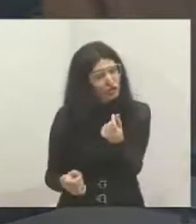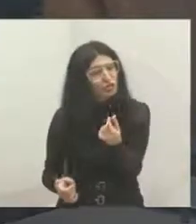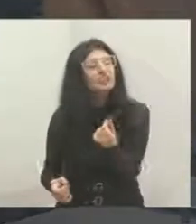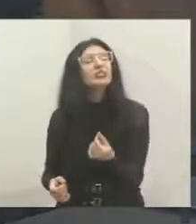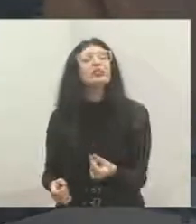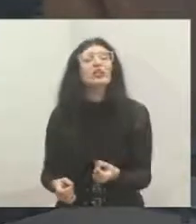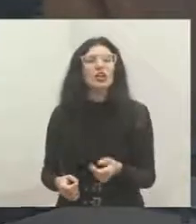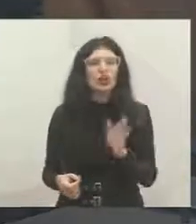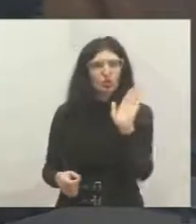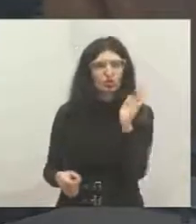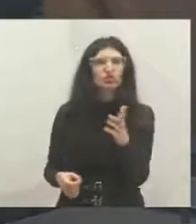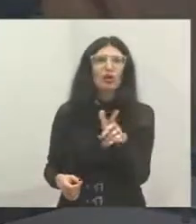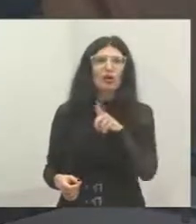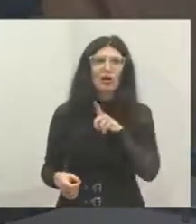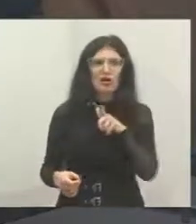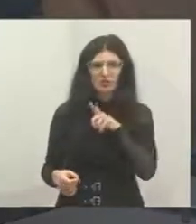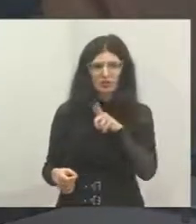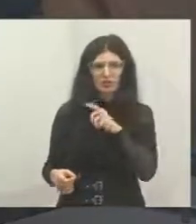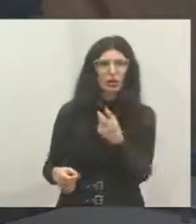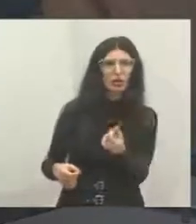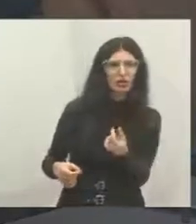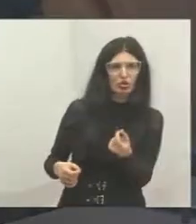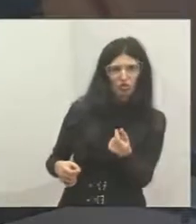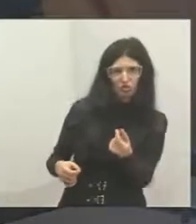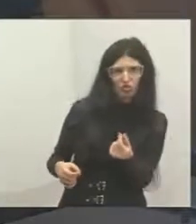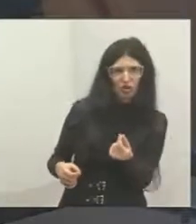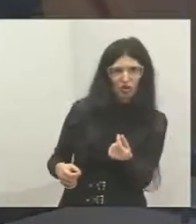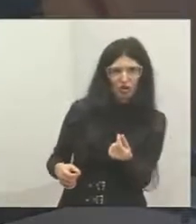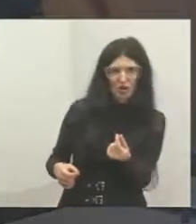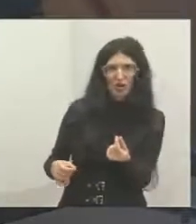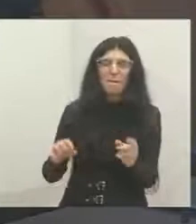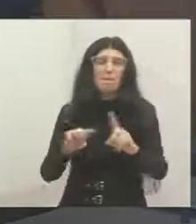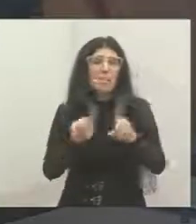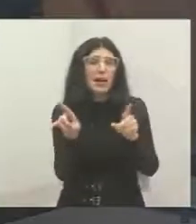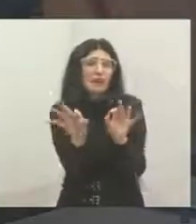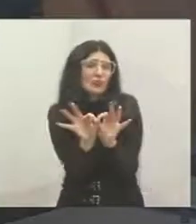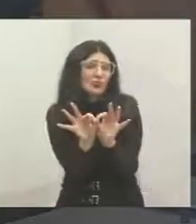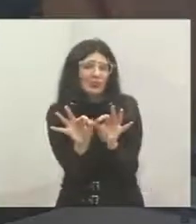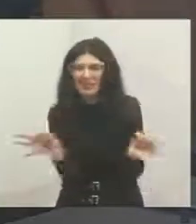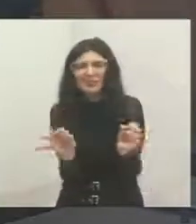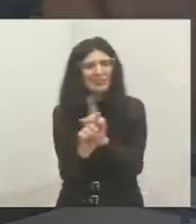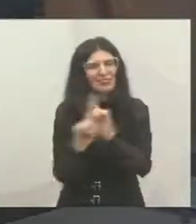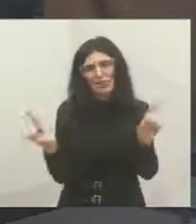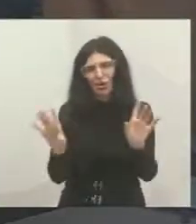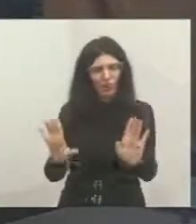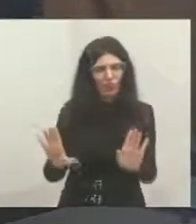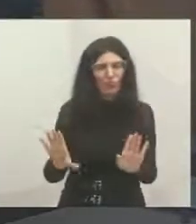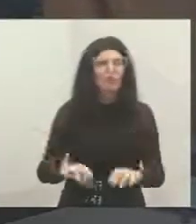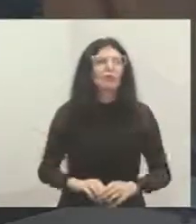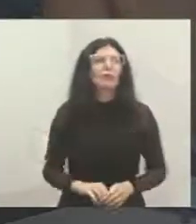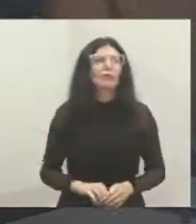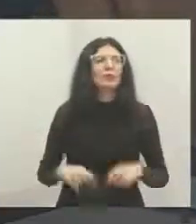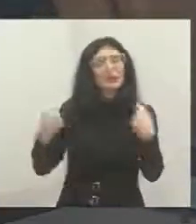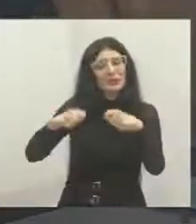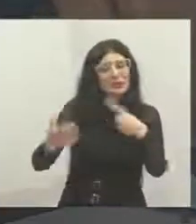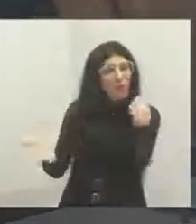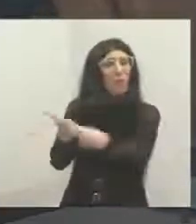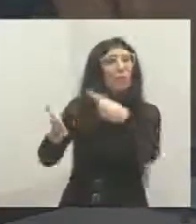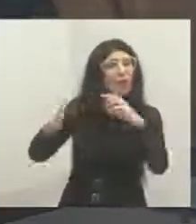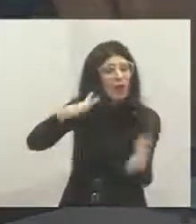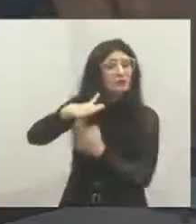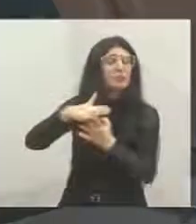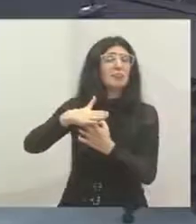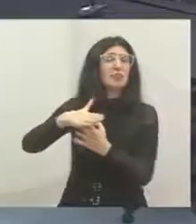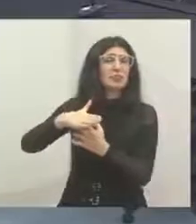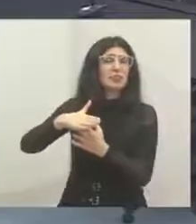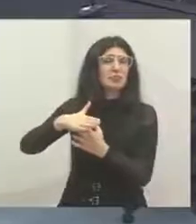só ir lá colocar o projeto em prática e recebe. Então, não é simples. A LIC é diferenciado. Então, como eu falei aqui... Nós temos mais perguntas do